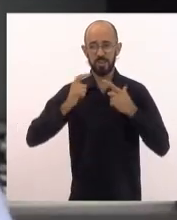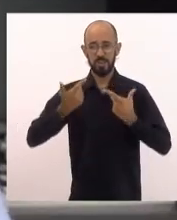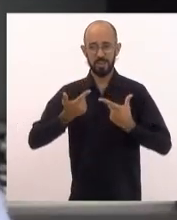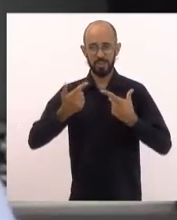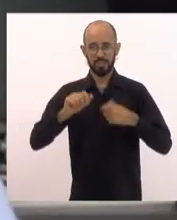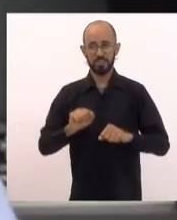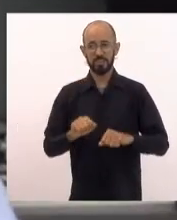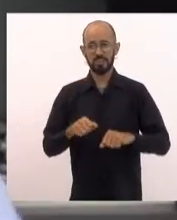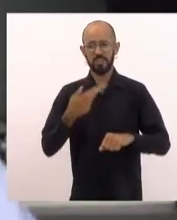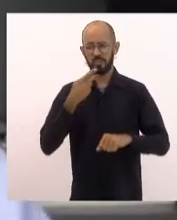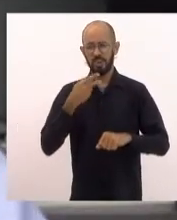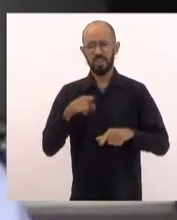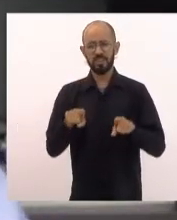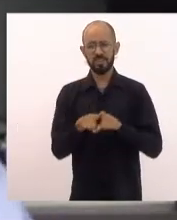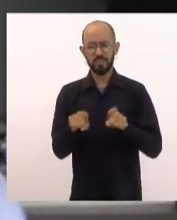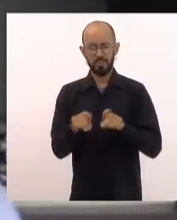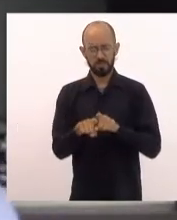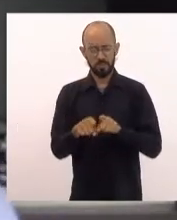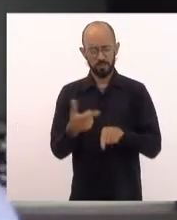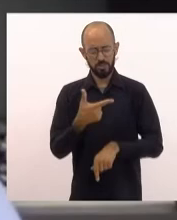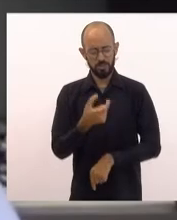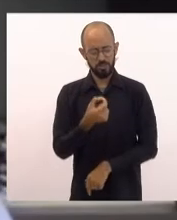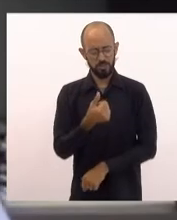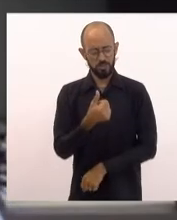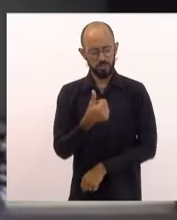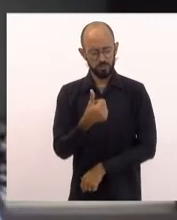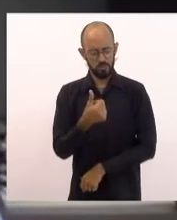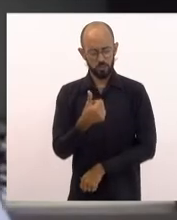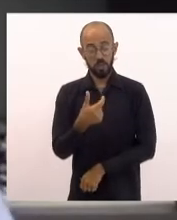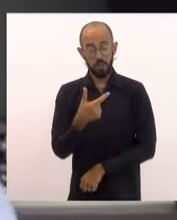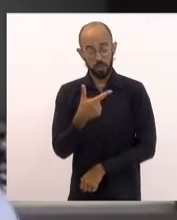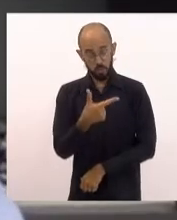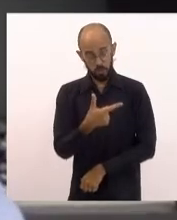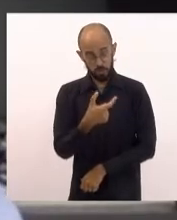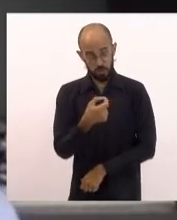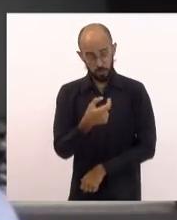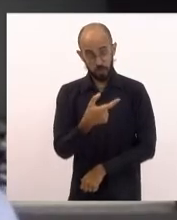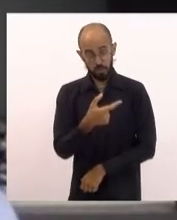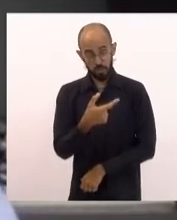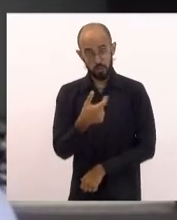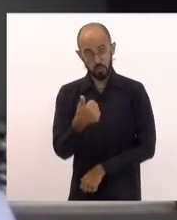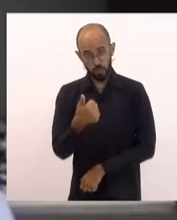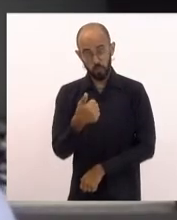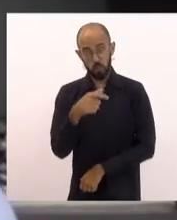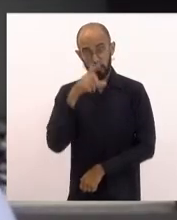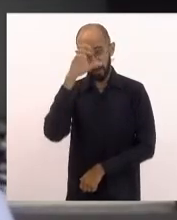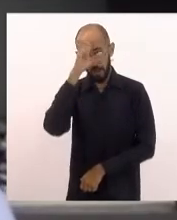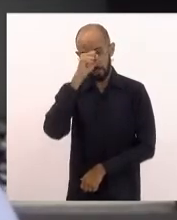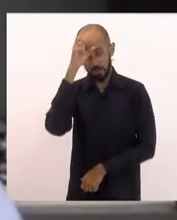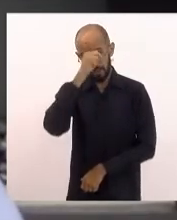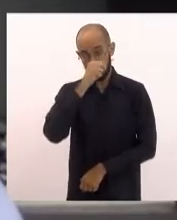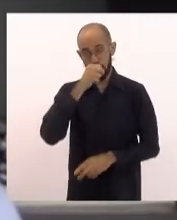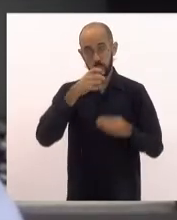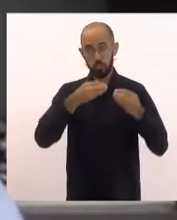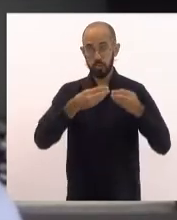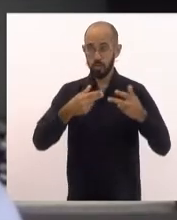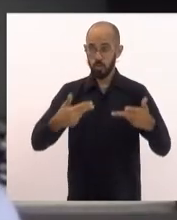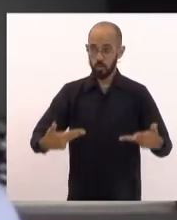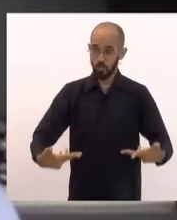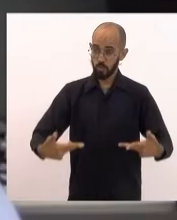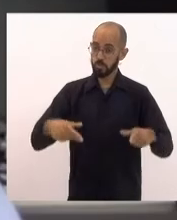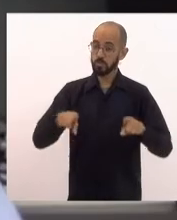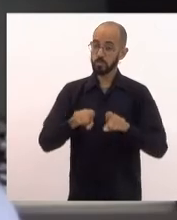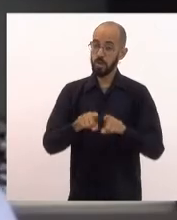falar que o ano de 2021 foi um ano de um grande aprendizado, também um ano